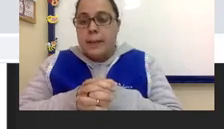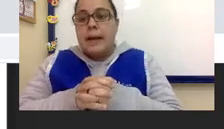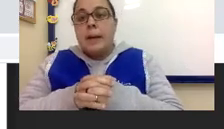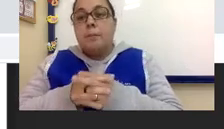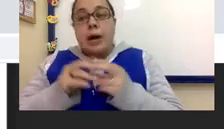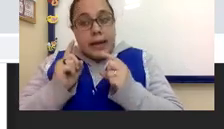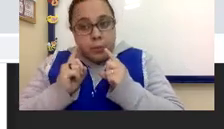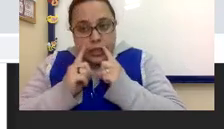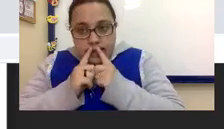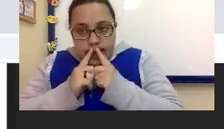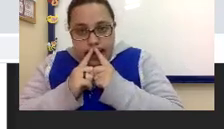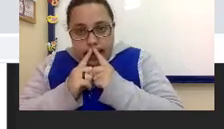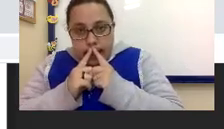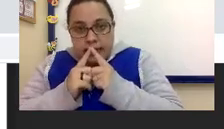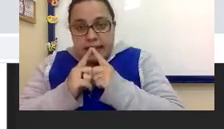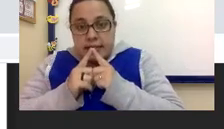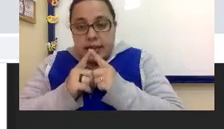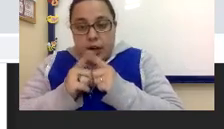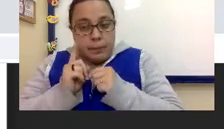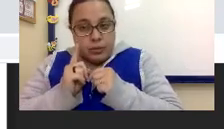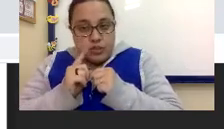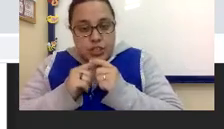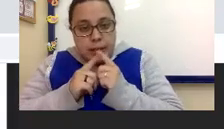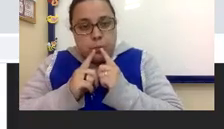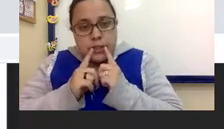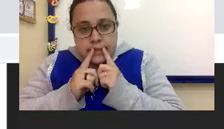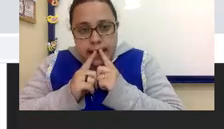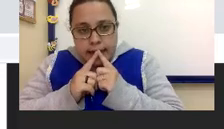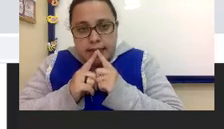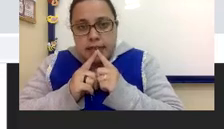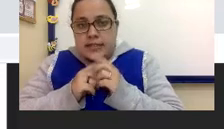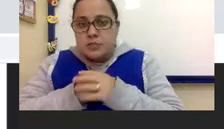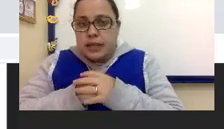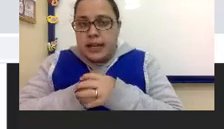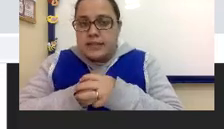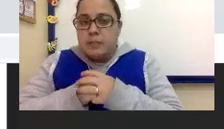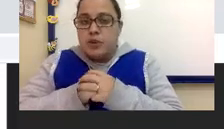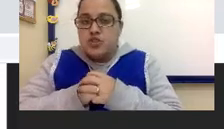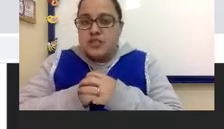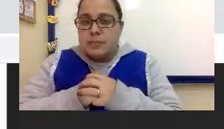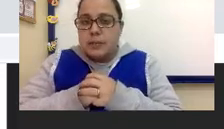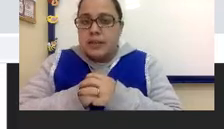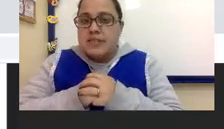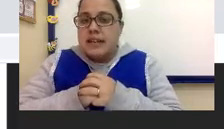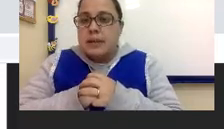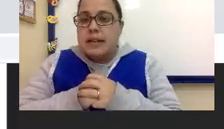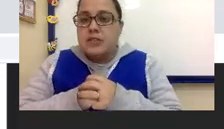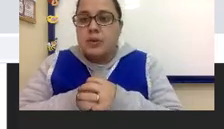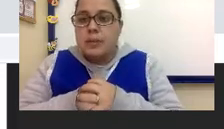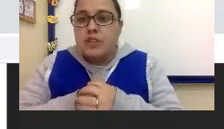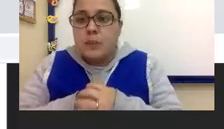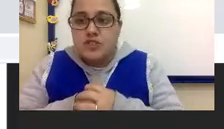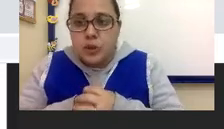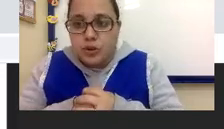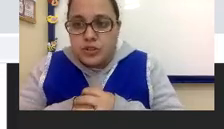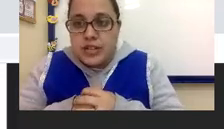né? Aí, por que será que a perguntinha aí, por que será que as crianças pequenas, depois do desmame, devem ser alimentadas com